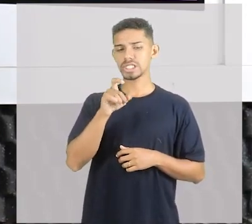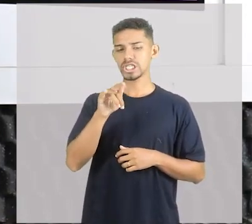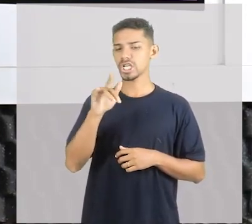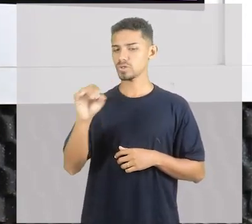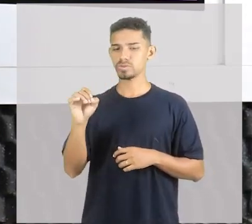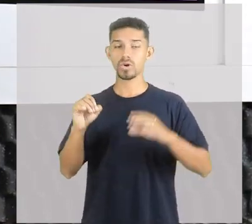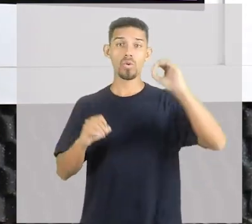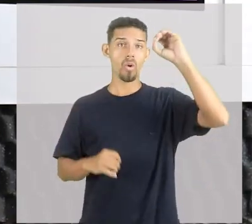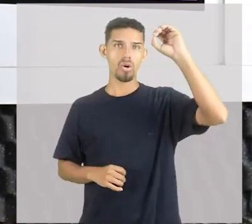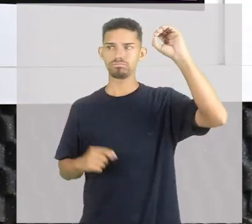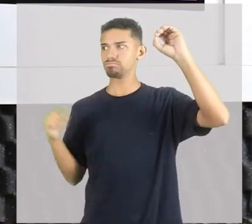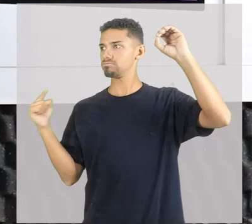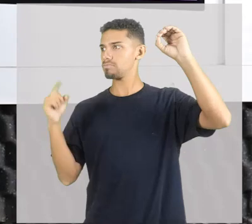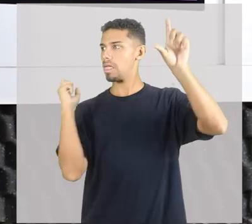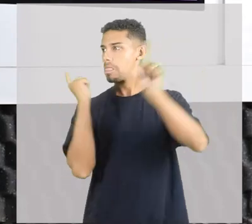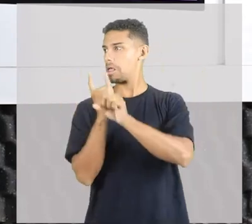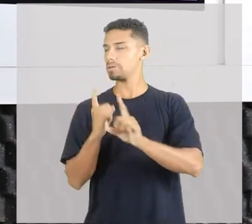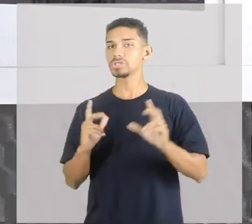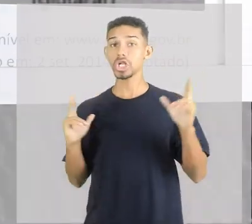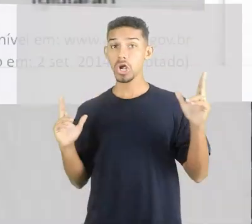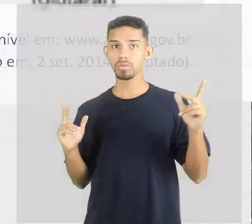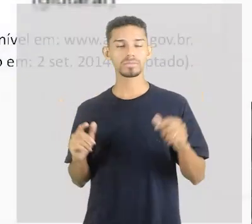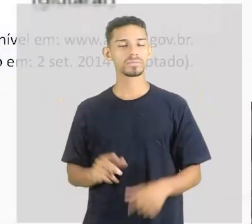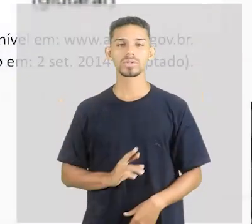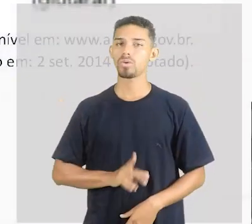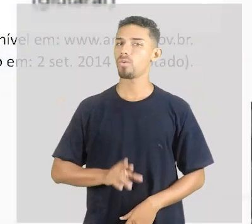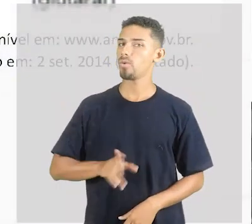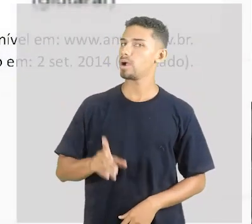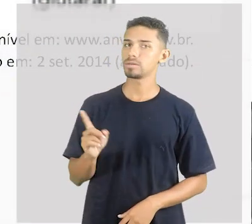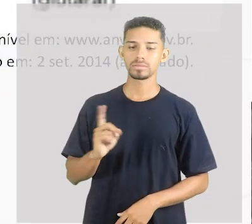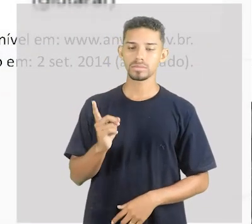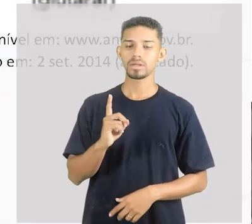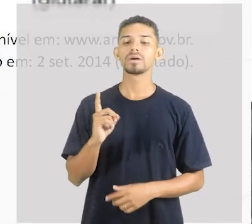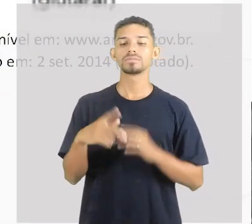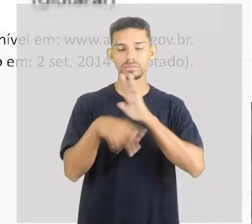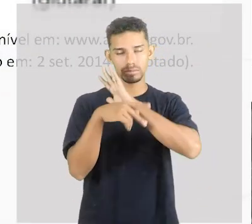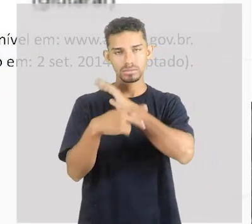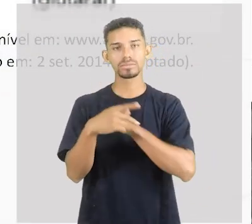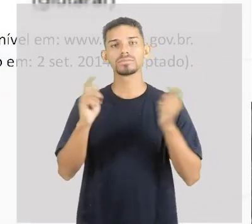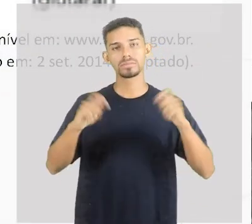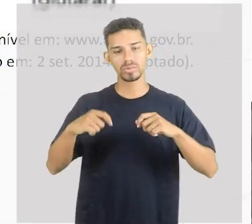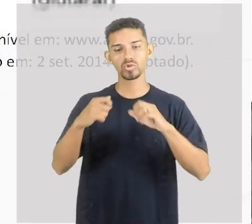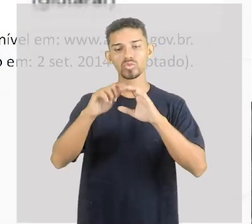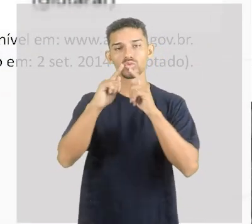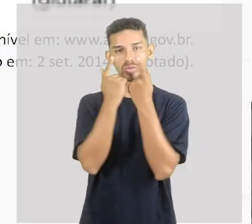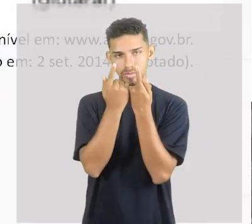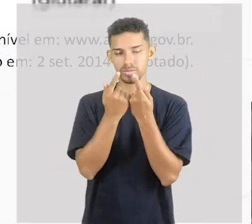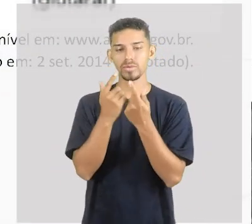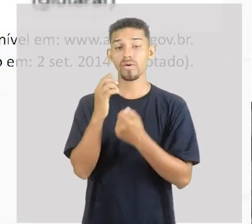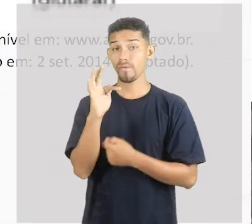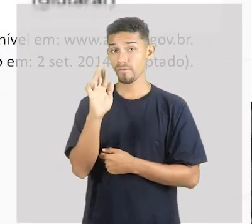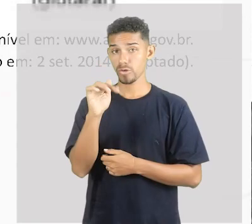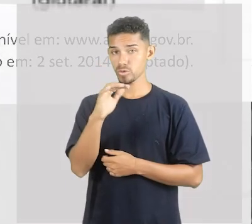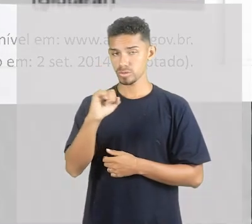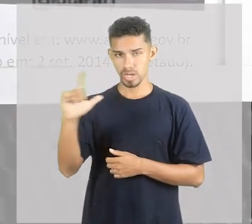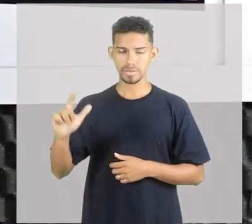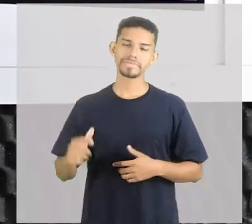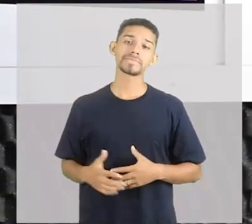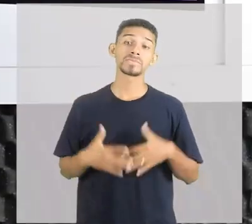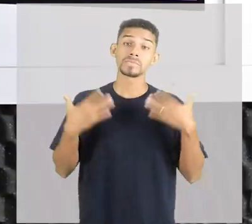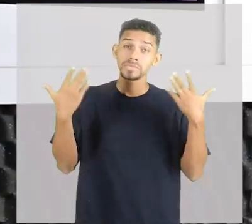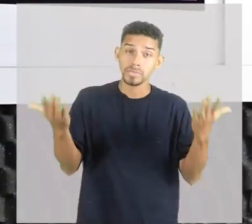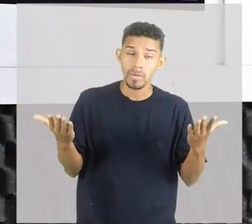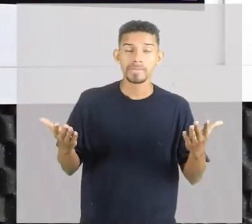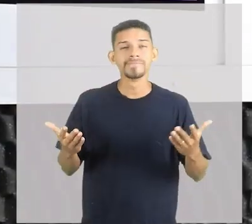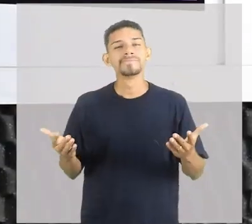que caracteriza eles têm a mesma propriedade química é a questão de pertencerem ao mesmo grupo funcional. Beleza? Bom,